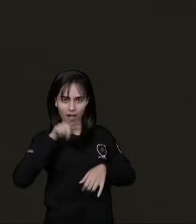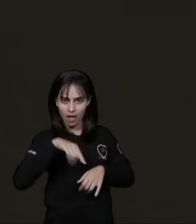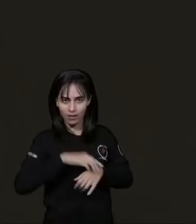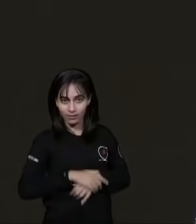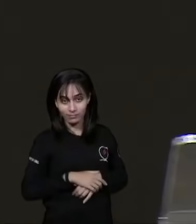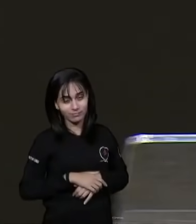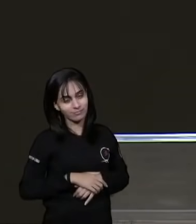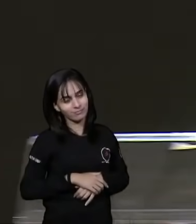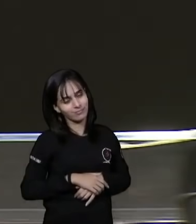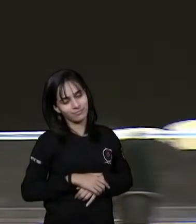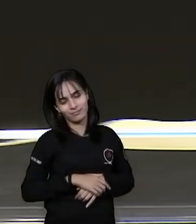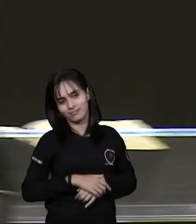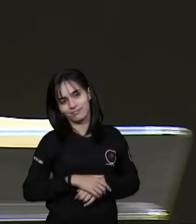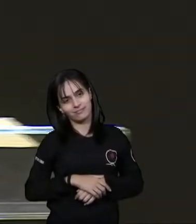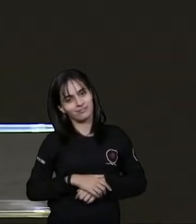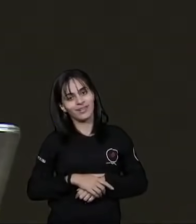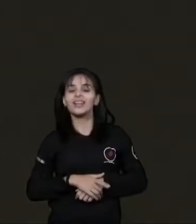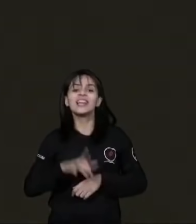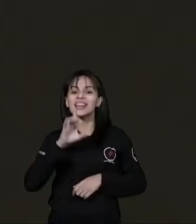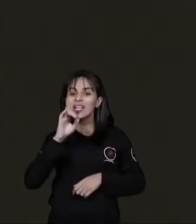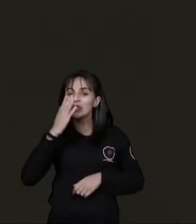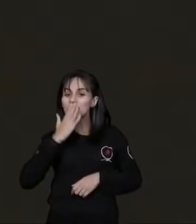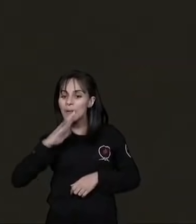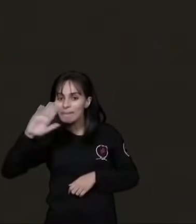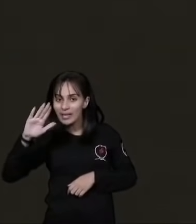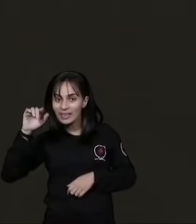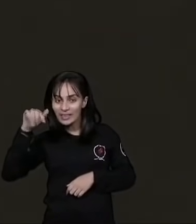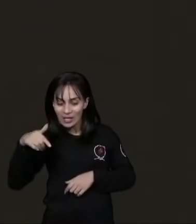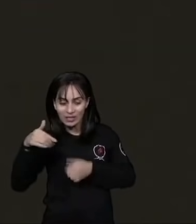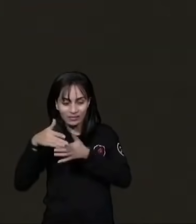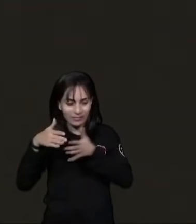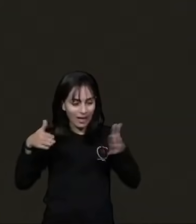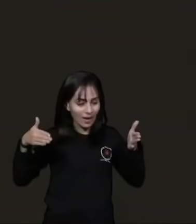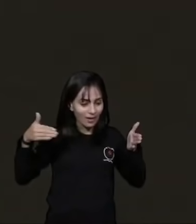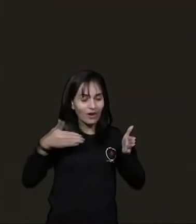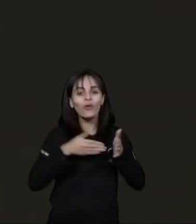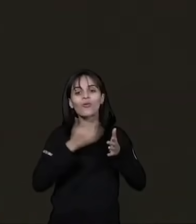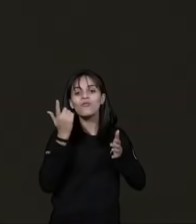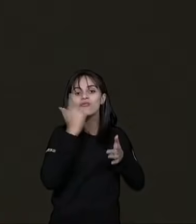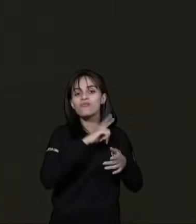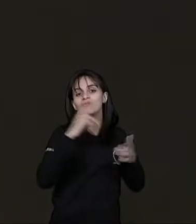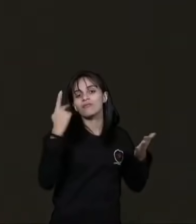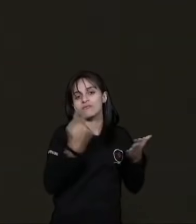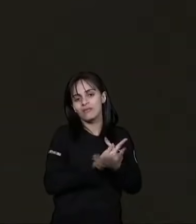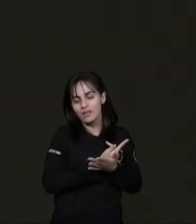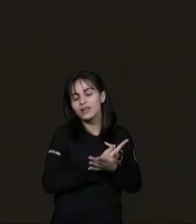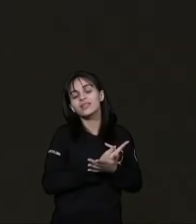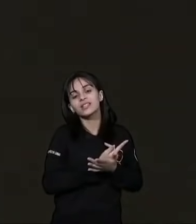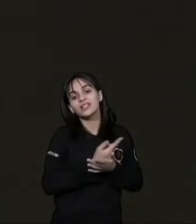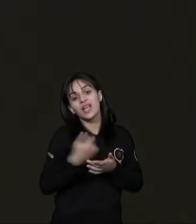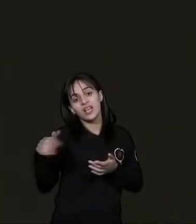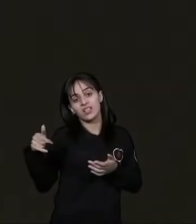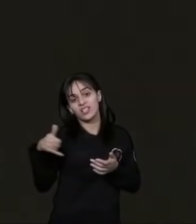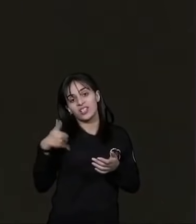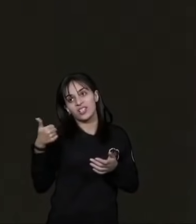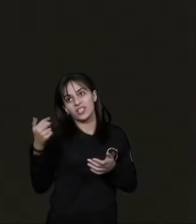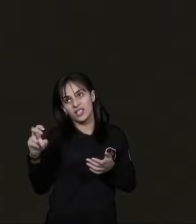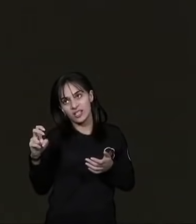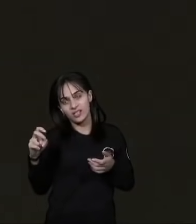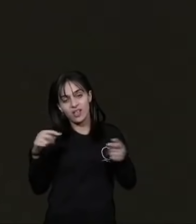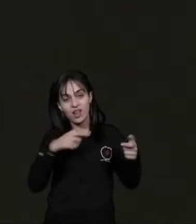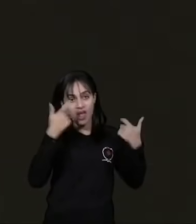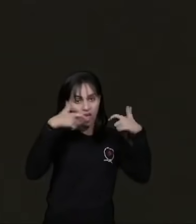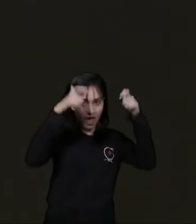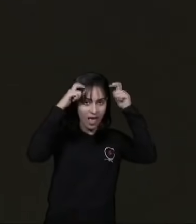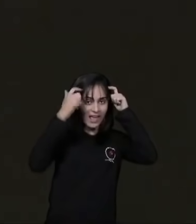filho do que Deus prometeu para dar vir até acontecer ele tinha mais ou menos 15 anos ele é rei